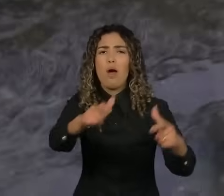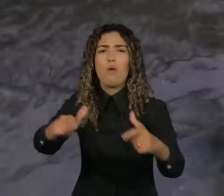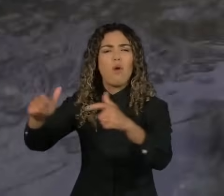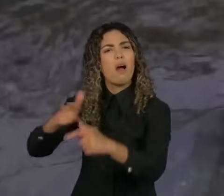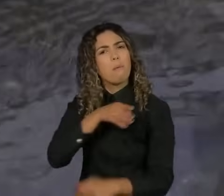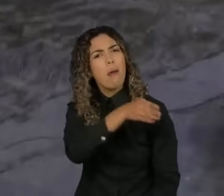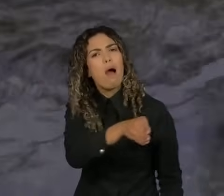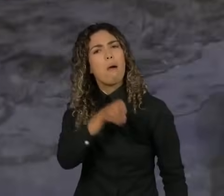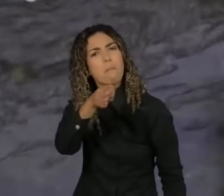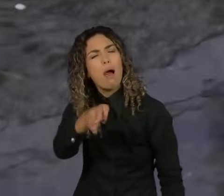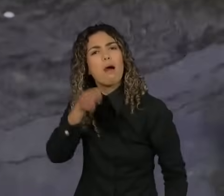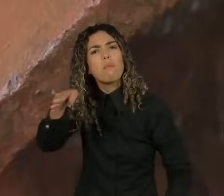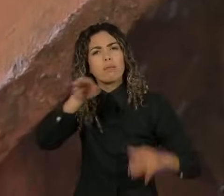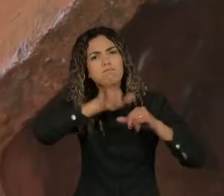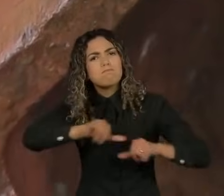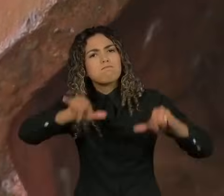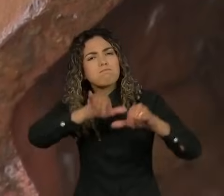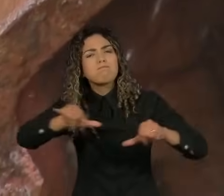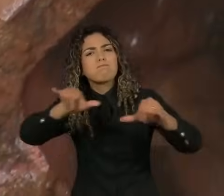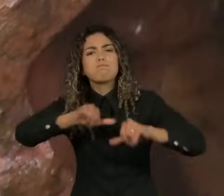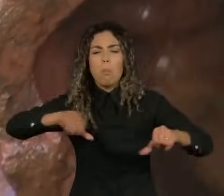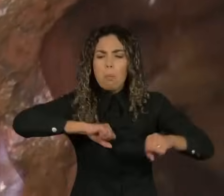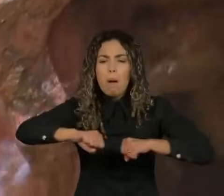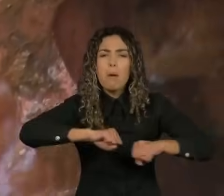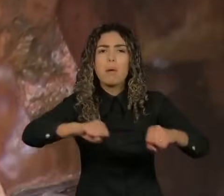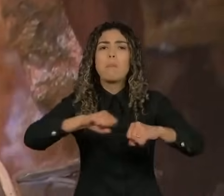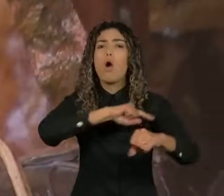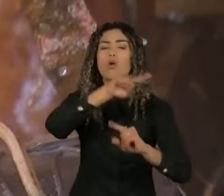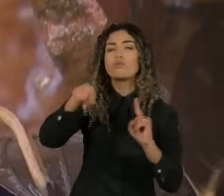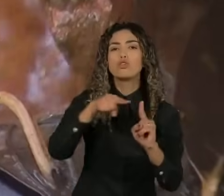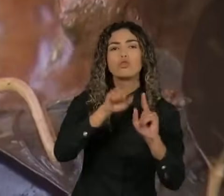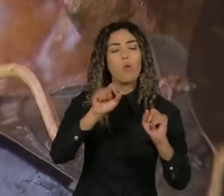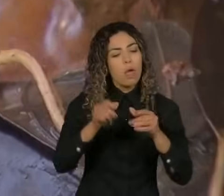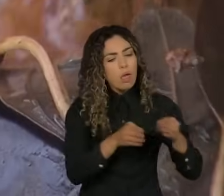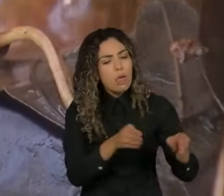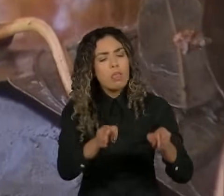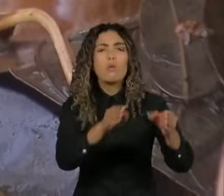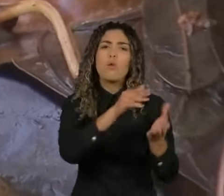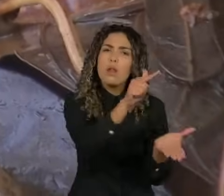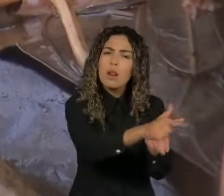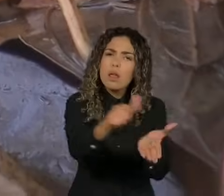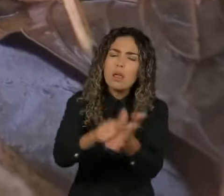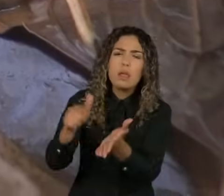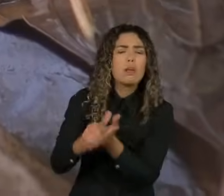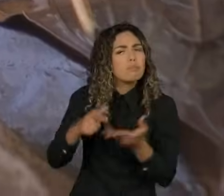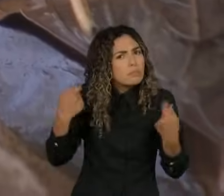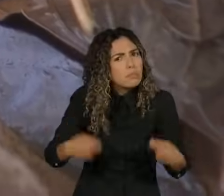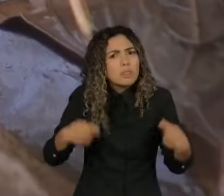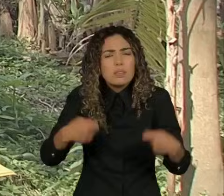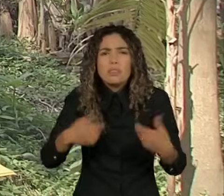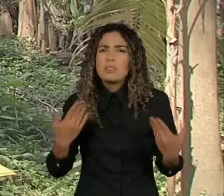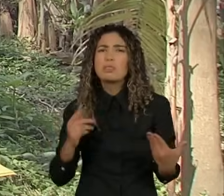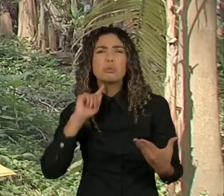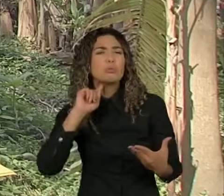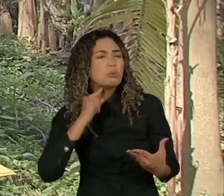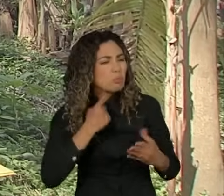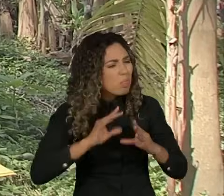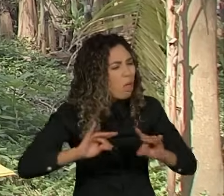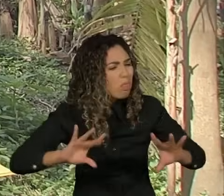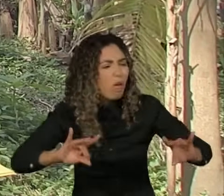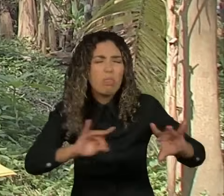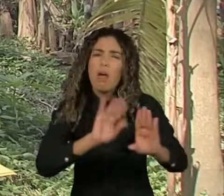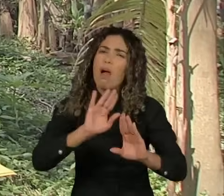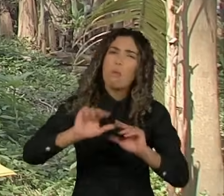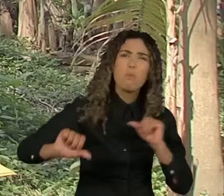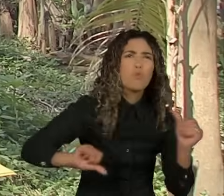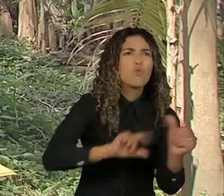de regeneração de rios. Diante da urgência de preservar rios urbanos e as nascentes, o Manifesto dos Rios é